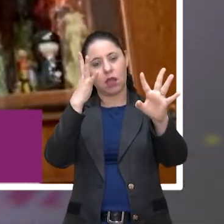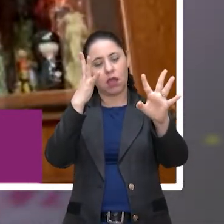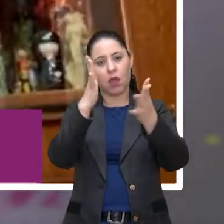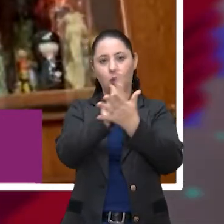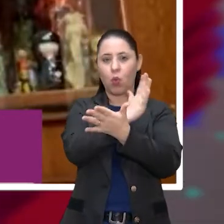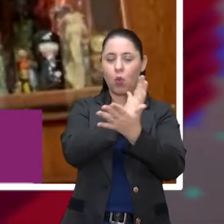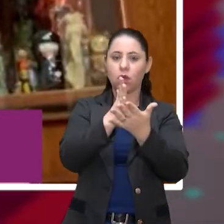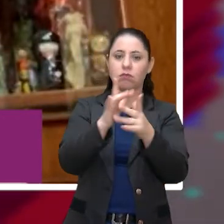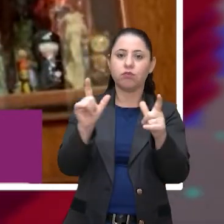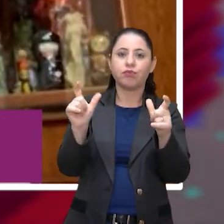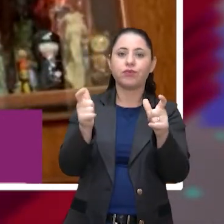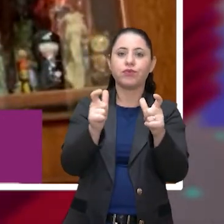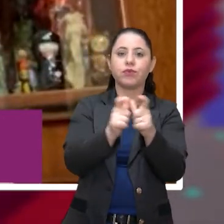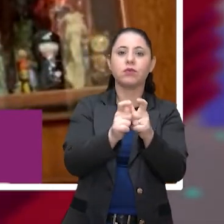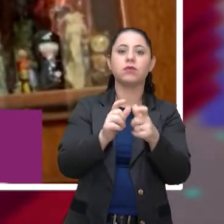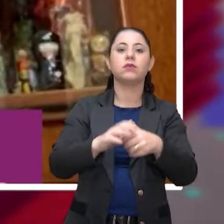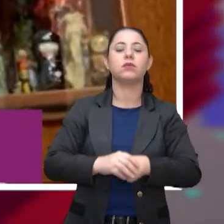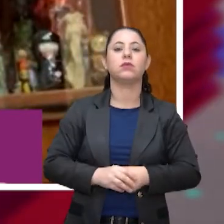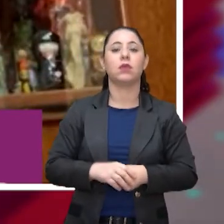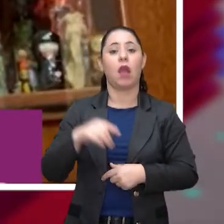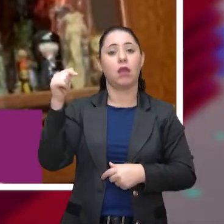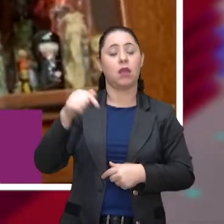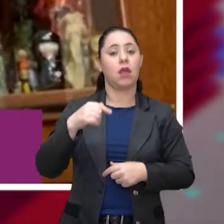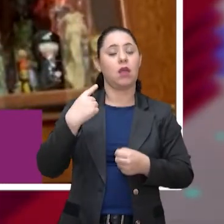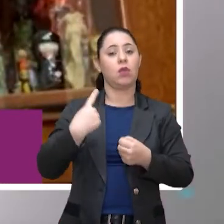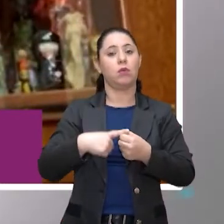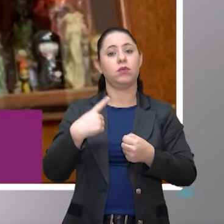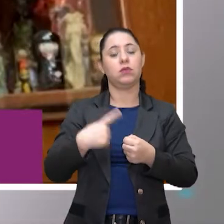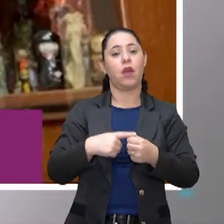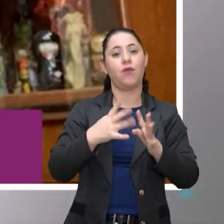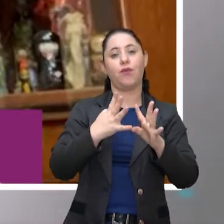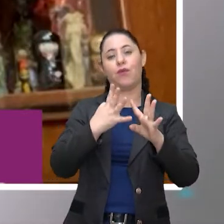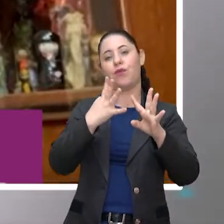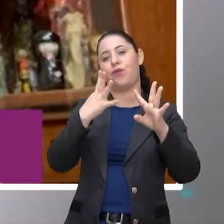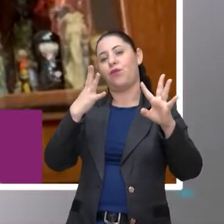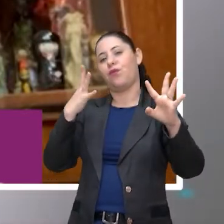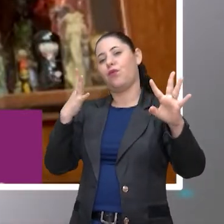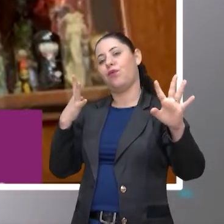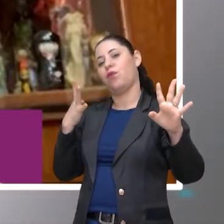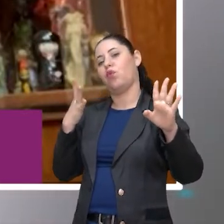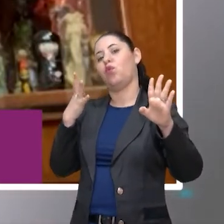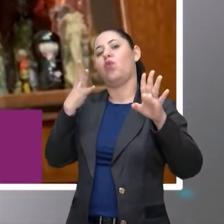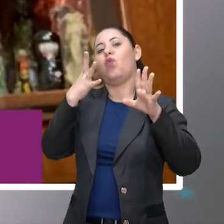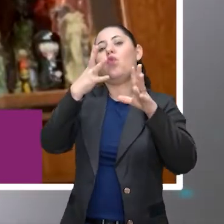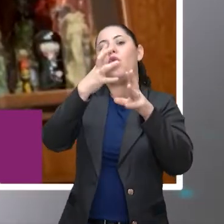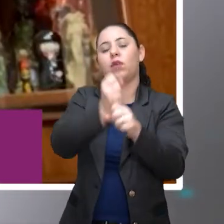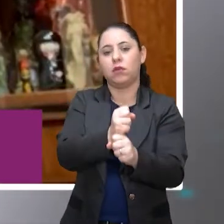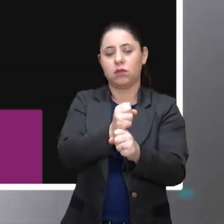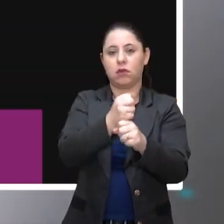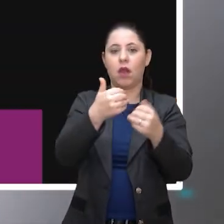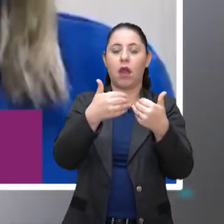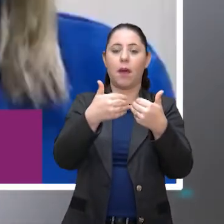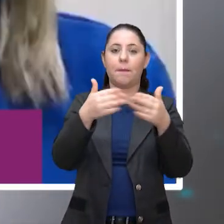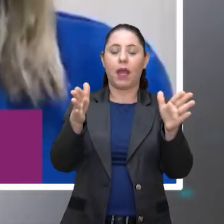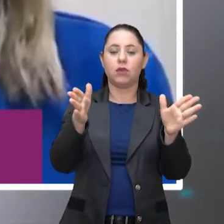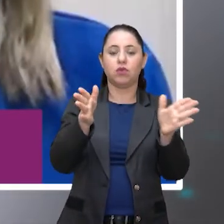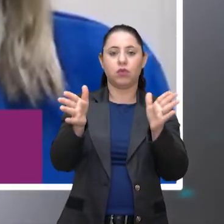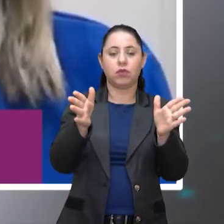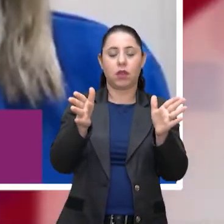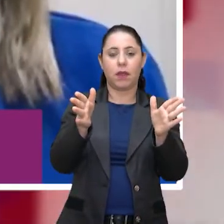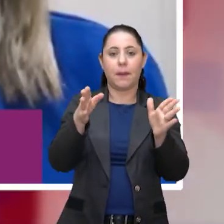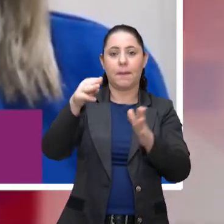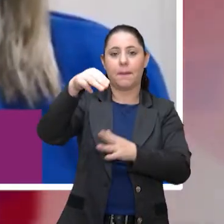tempo. Então, aqui no município, as filas já começaram a reduzir bastante. Até foi aberto um serviço na